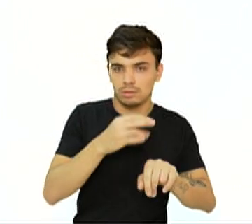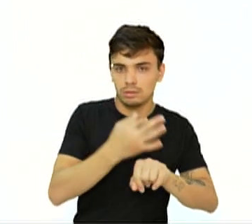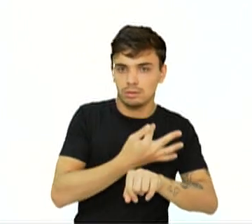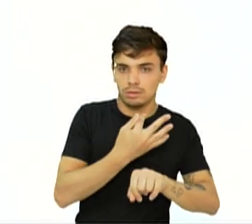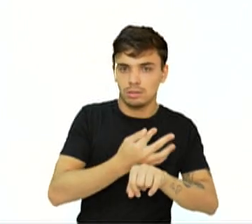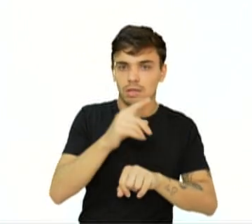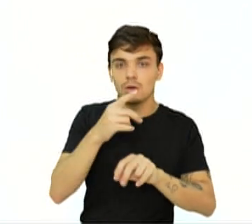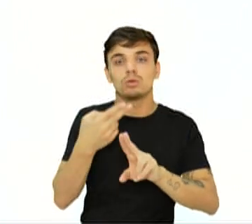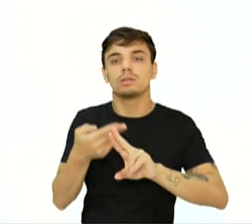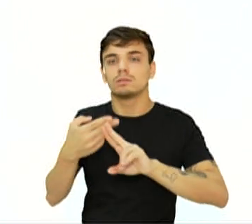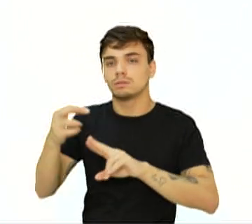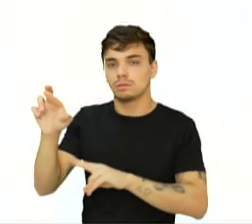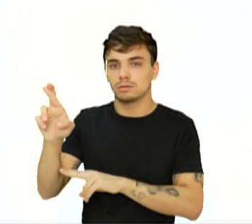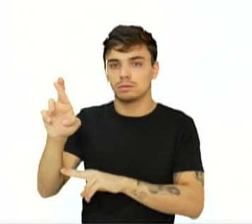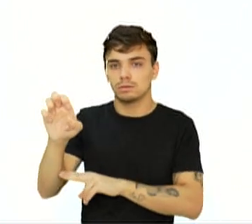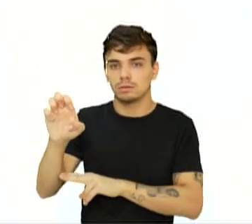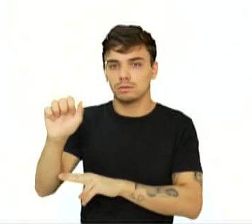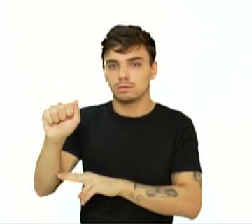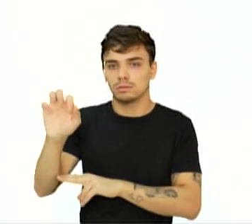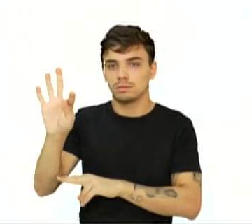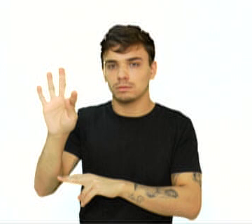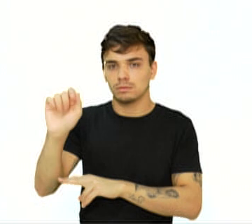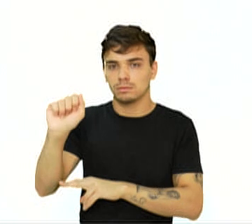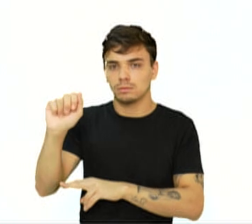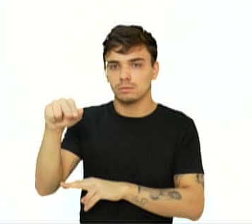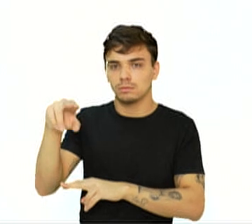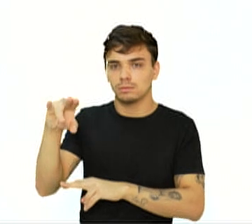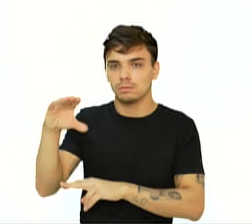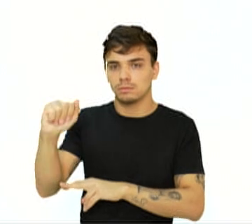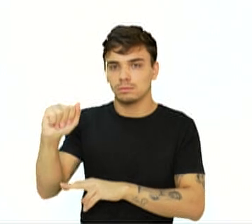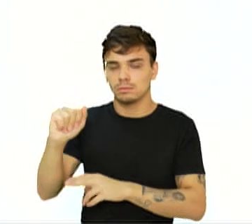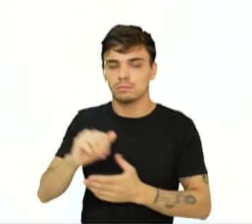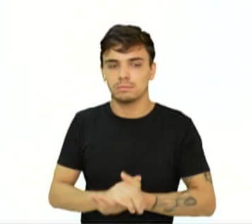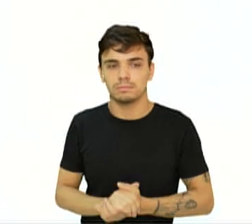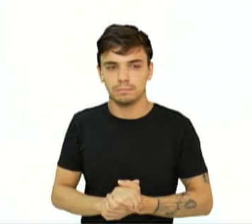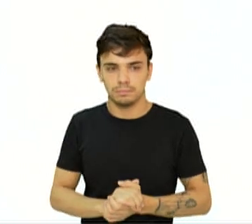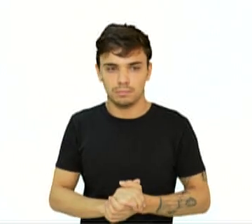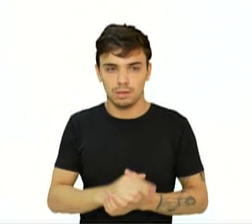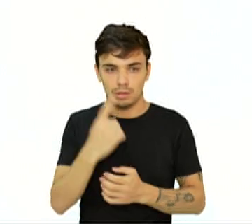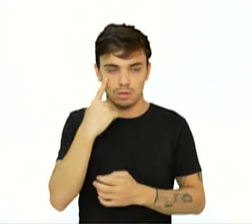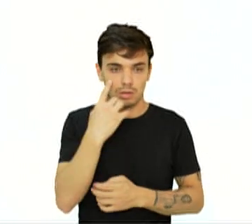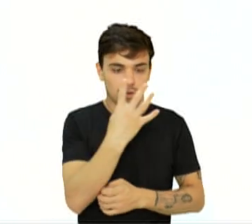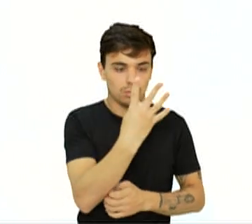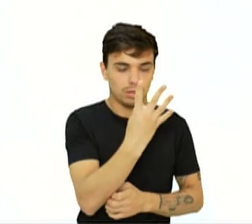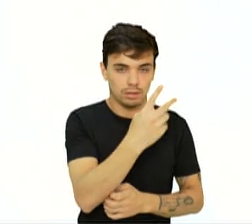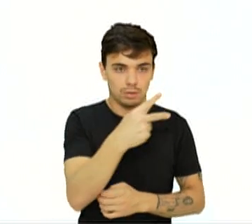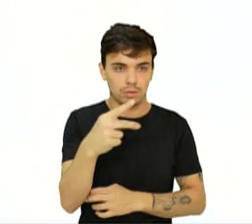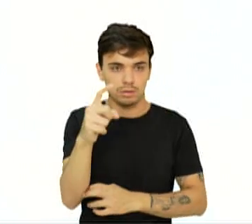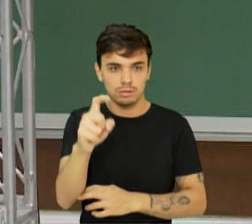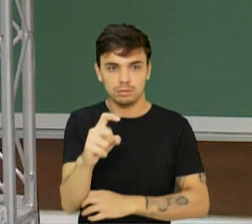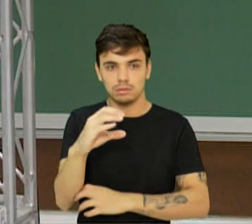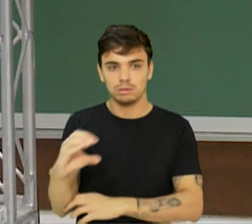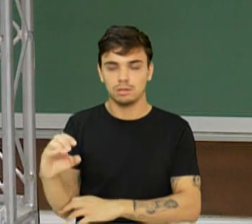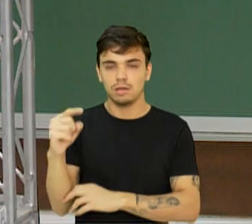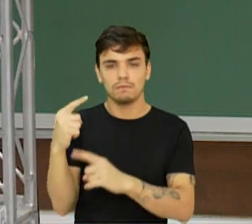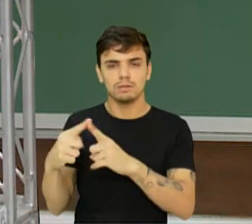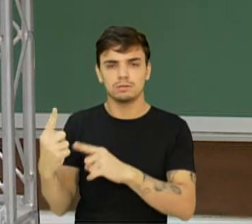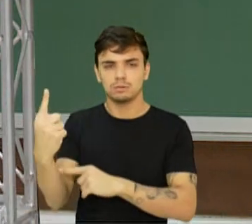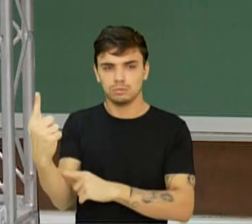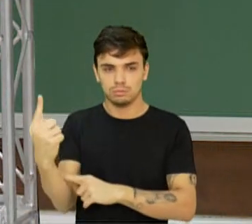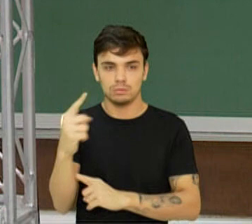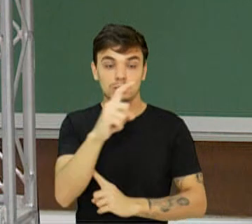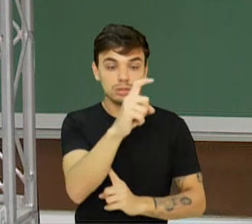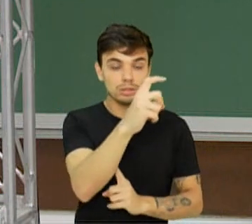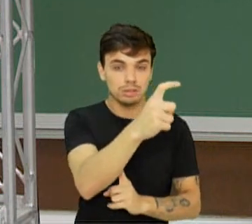a reatância. Agora, a reatância vai ficar 40 igual a XC vezes 1. XC igual a 40